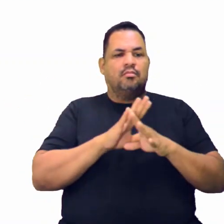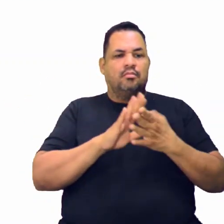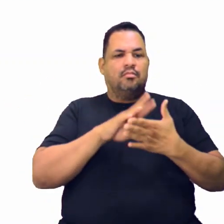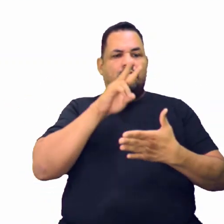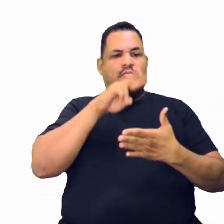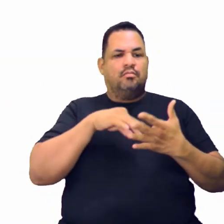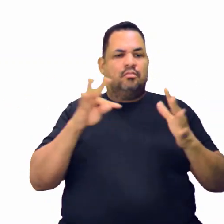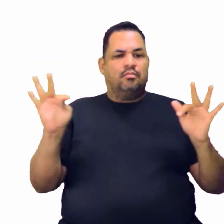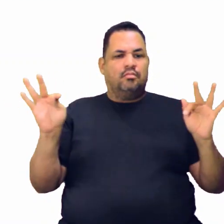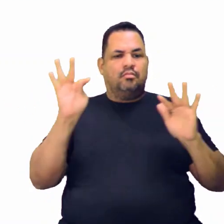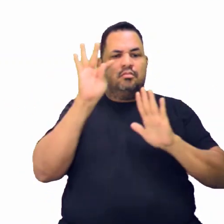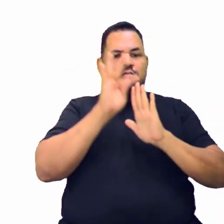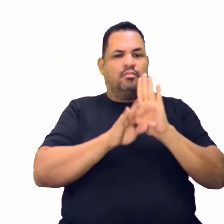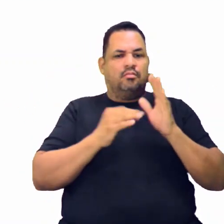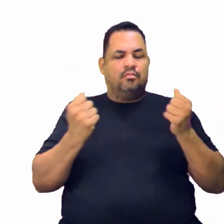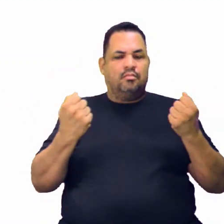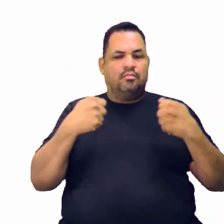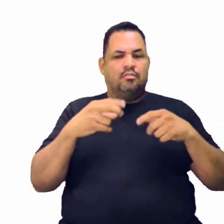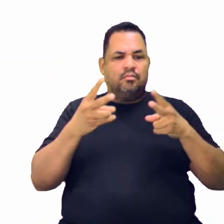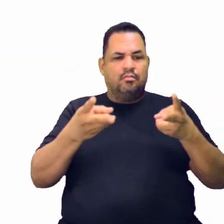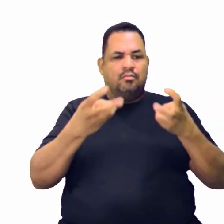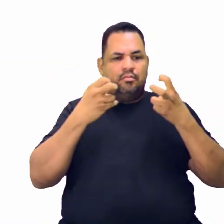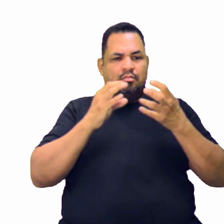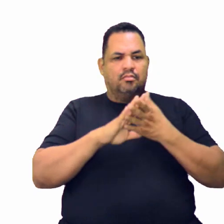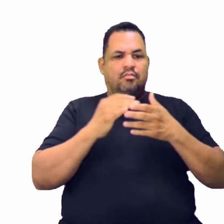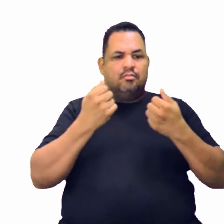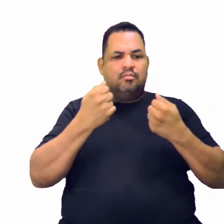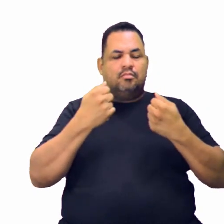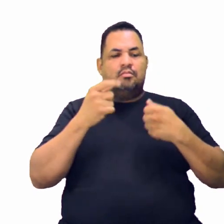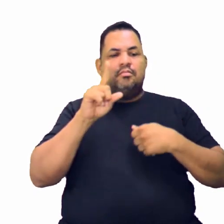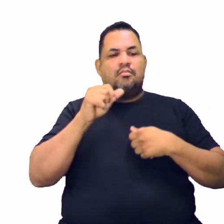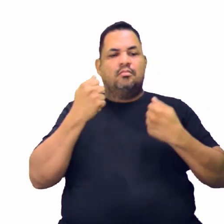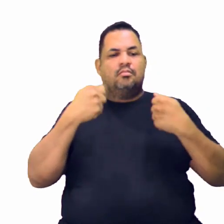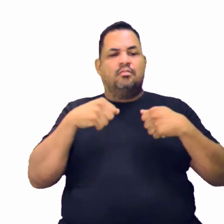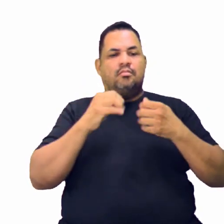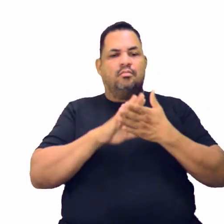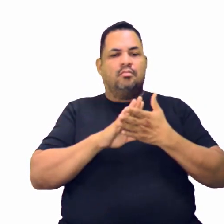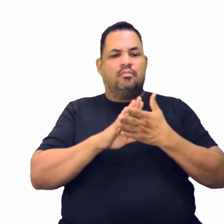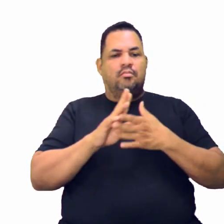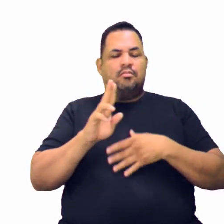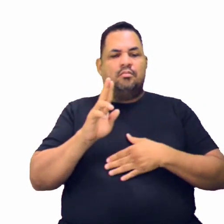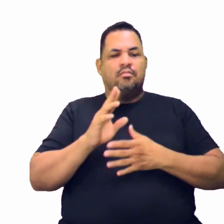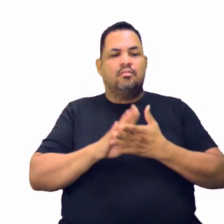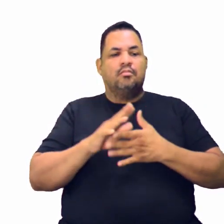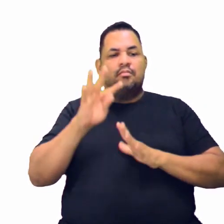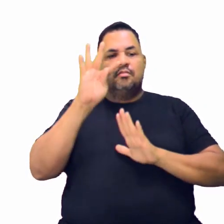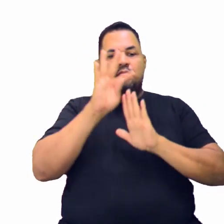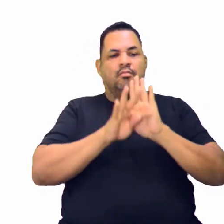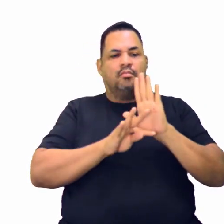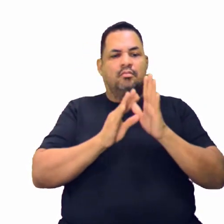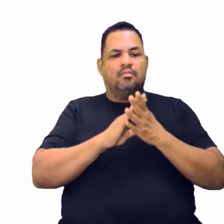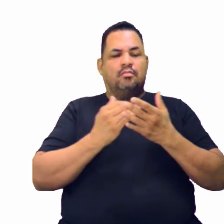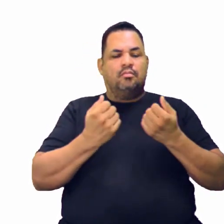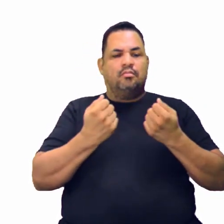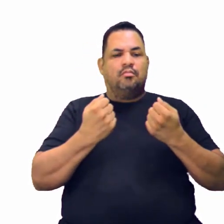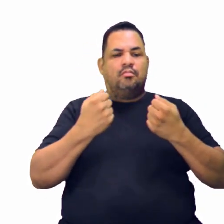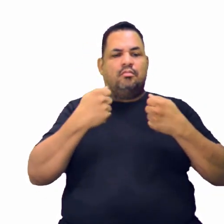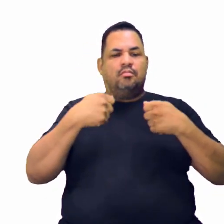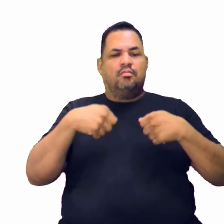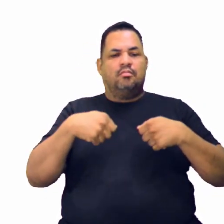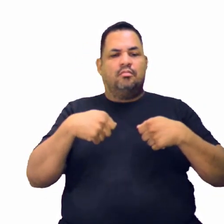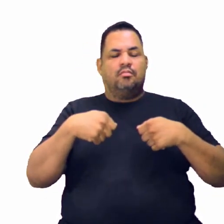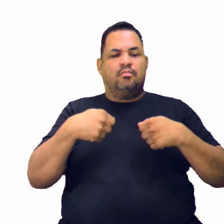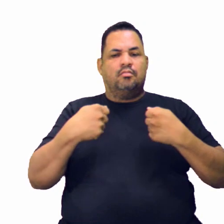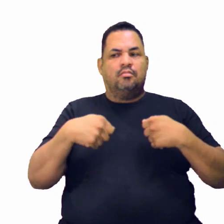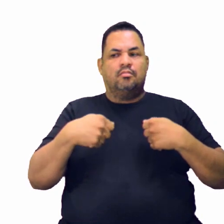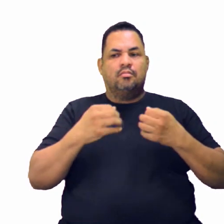pela leitura do texto é possível perceber, é possível inferir que através o texto ou